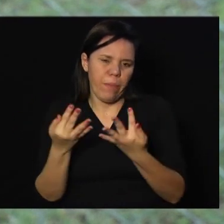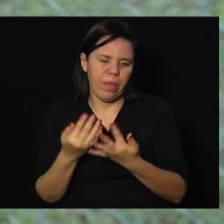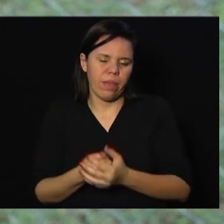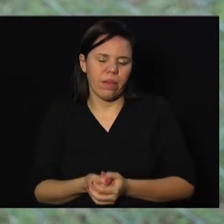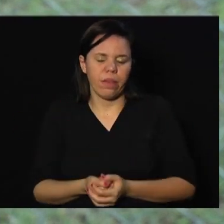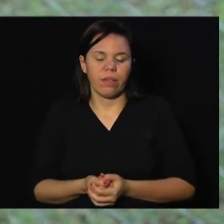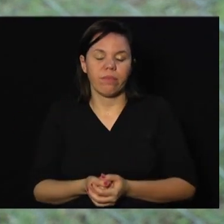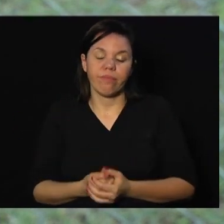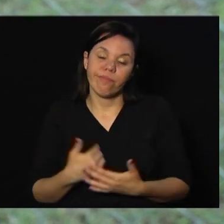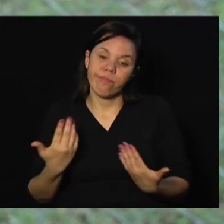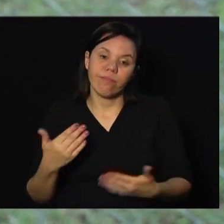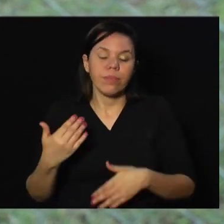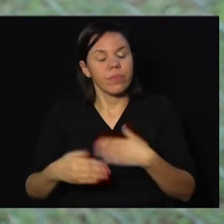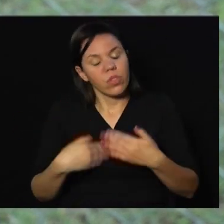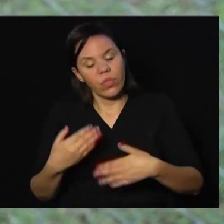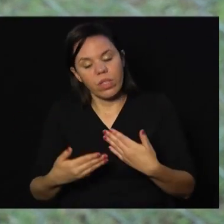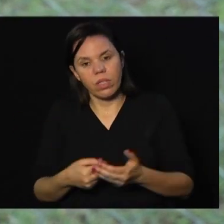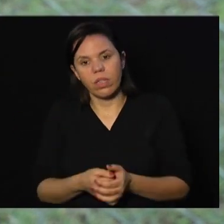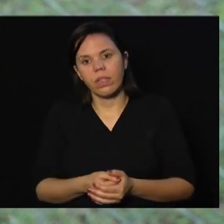E então foi assim, né? A gente,